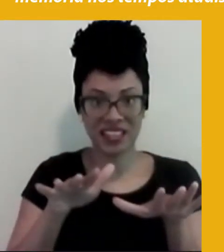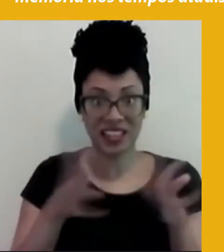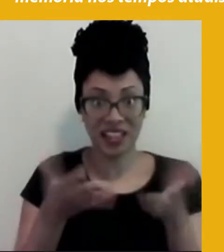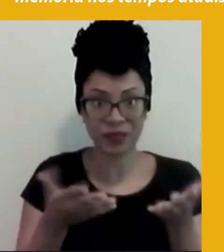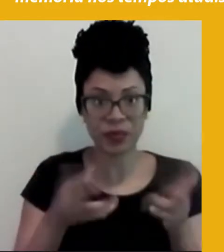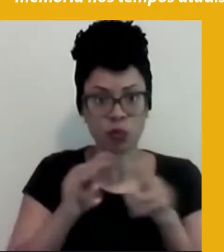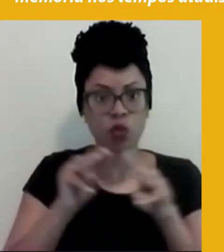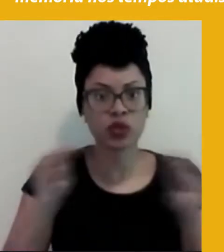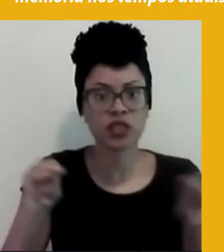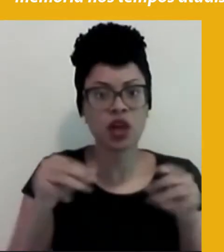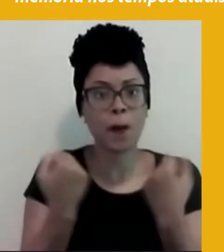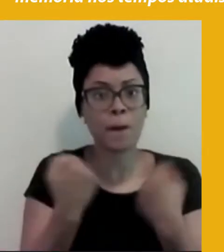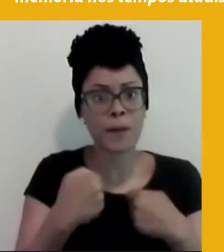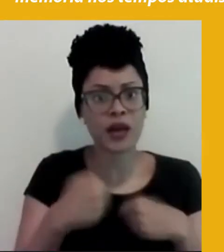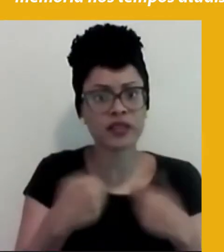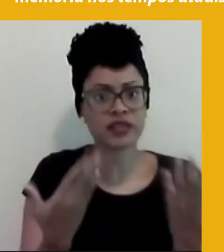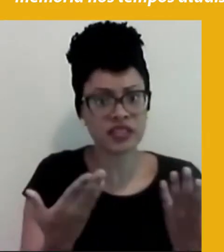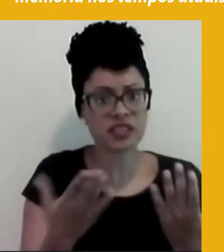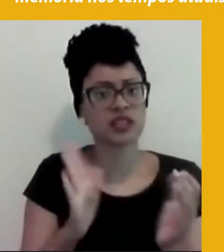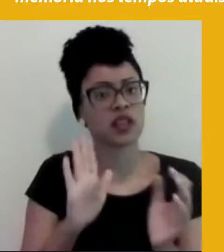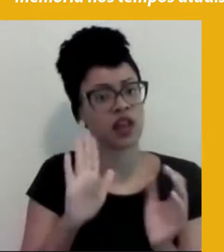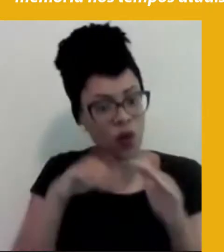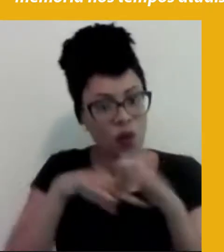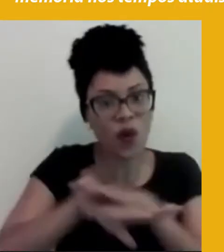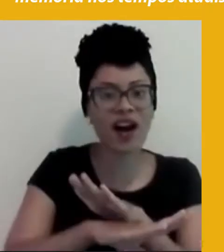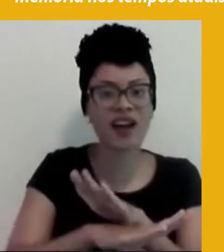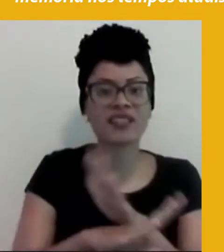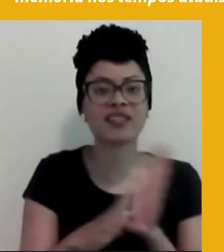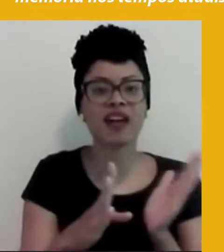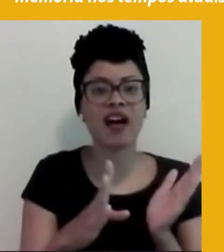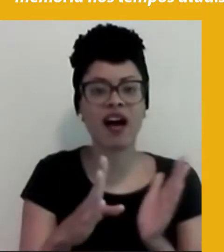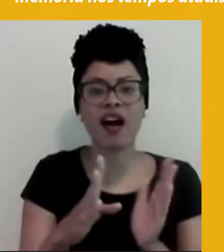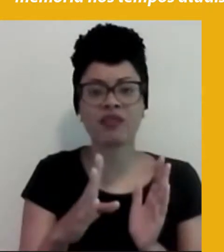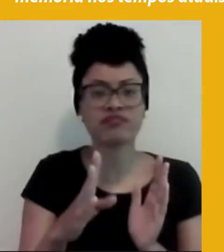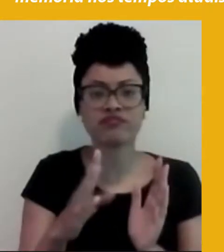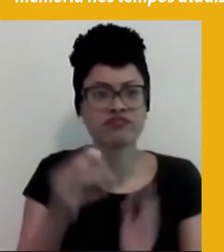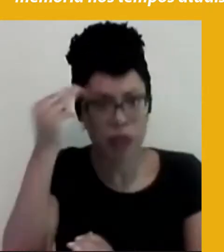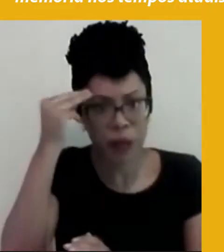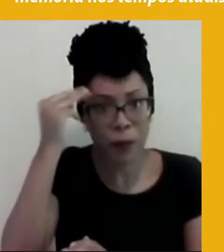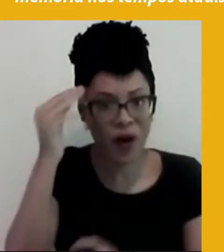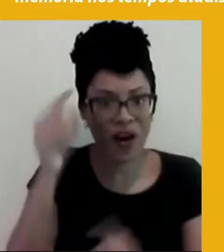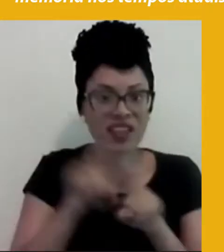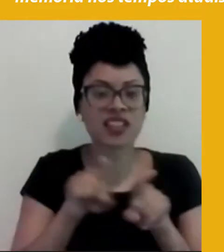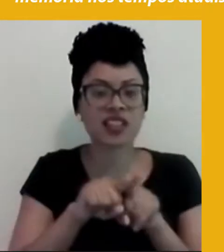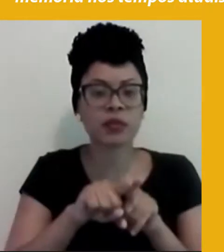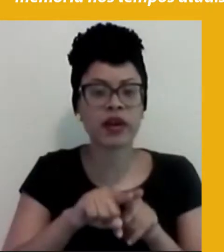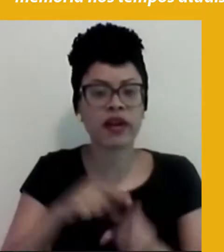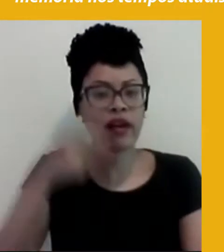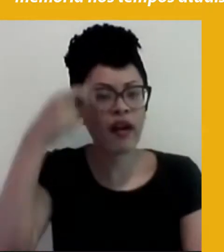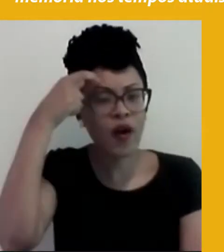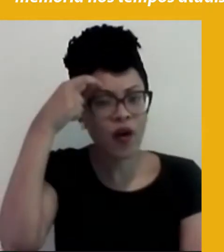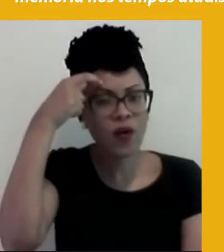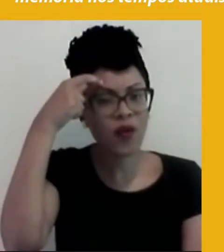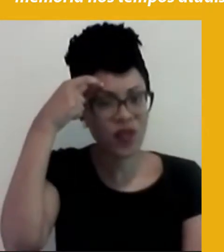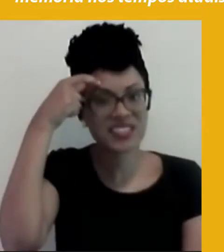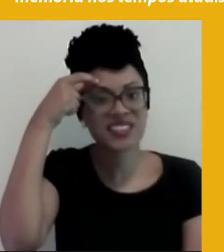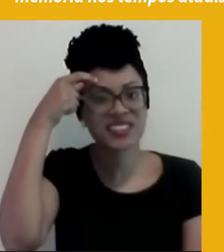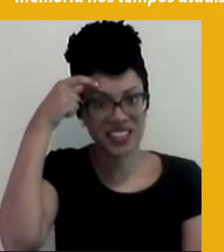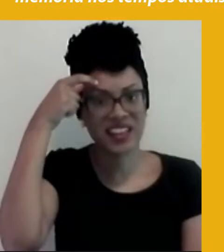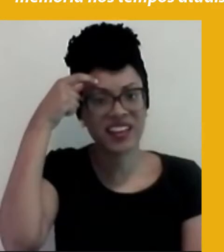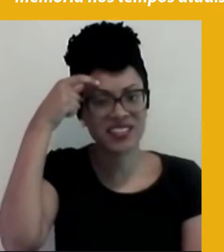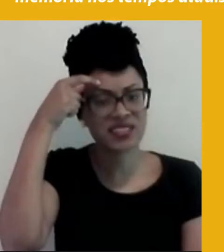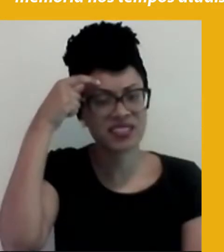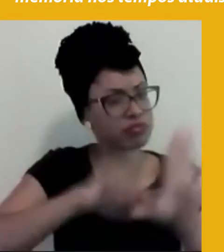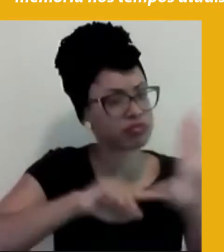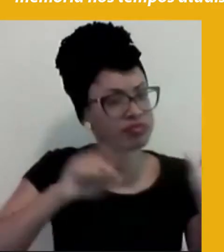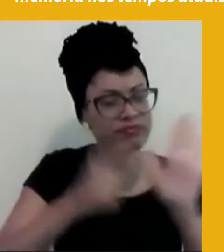Eles devem provocar essa vacinação, que eu diria assim, de consciência, né? Fazendo uma analogia com o efeito que a vacina faz